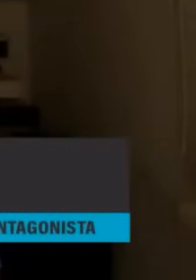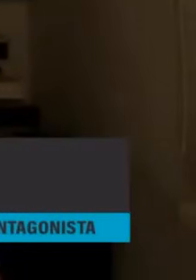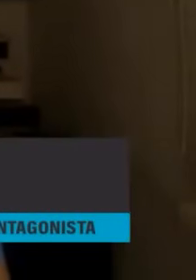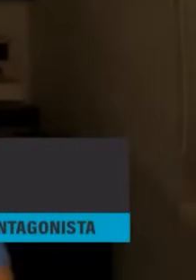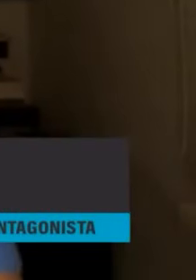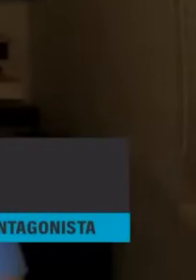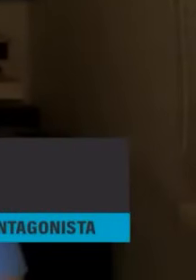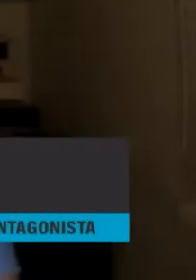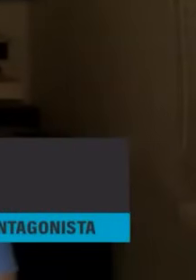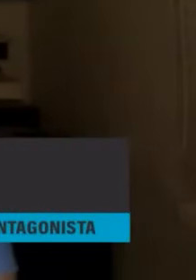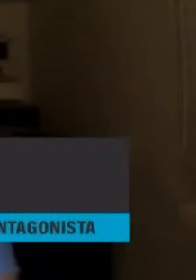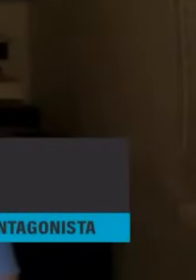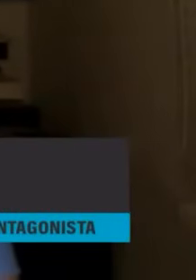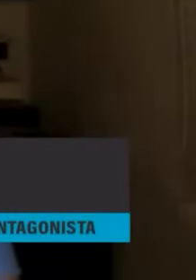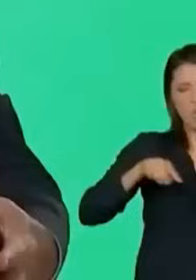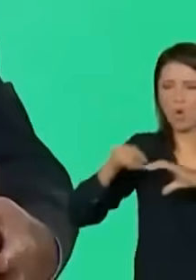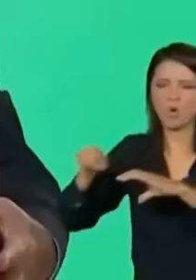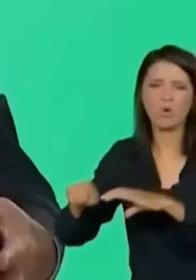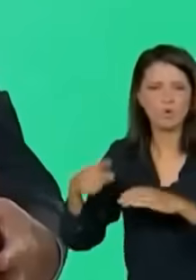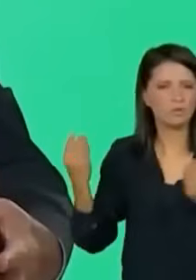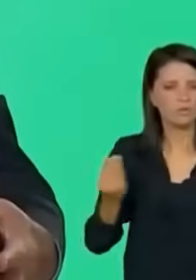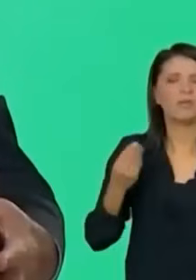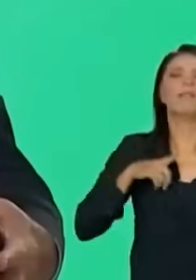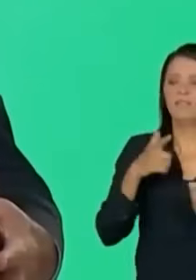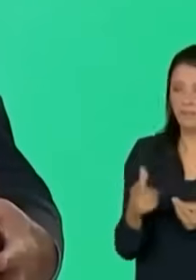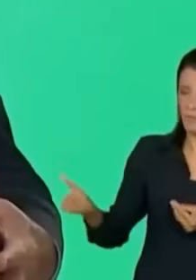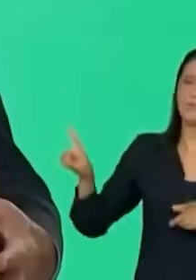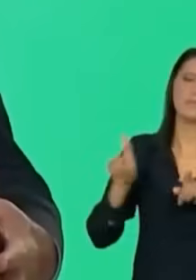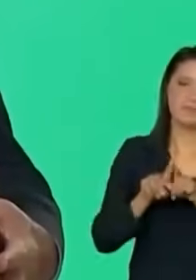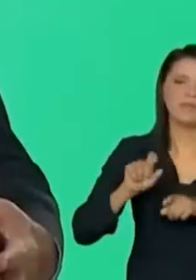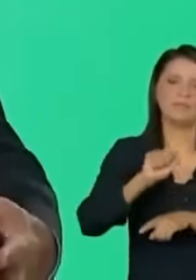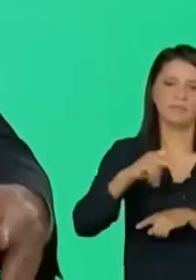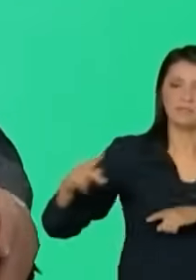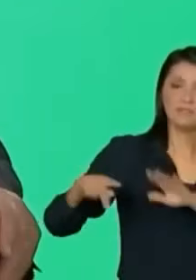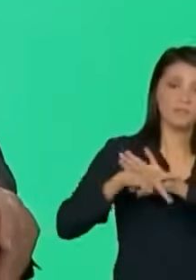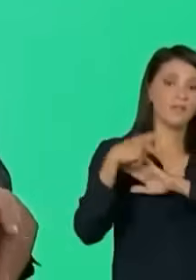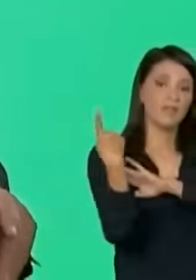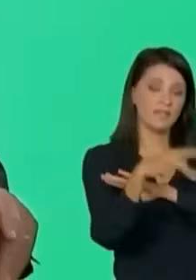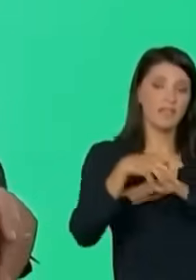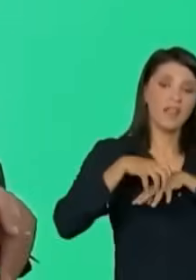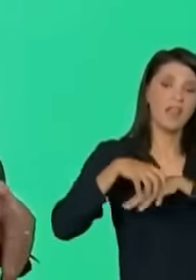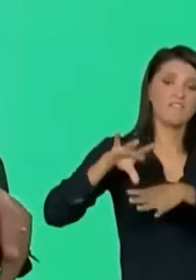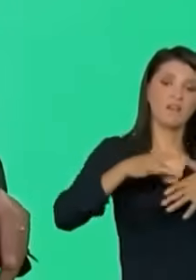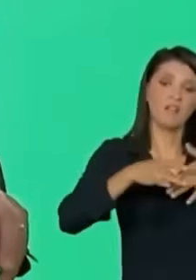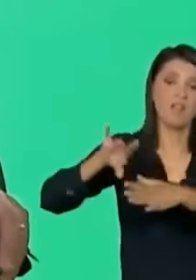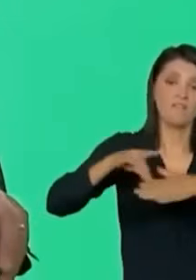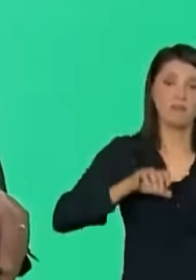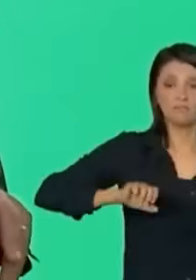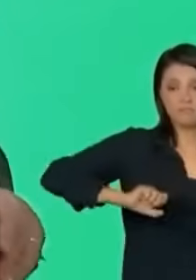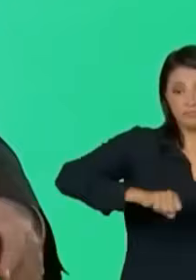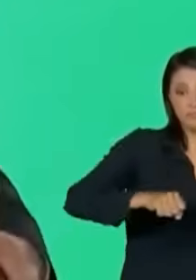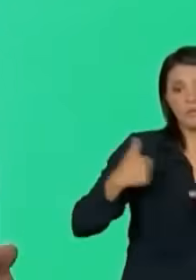acompanhar a declaração do petista os aplicativos dos das entregas dos